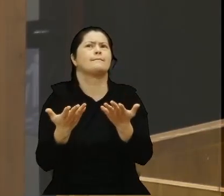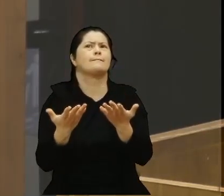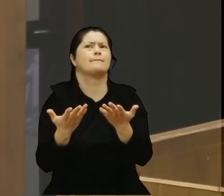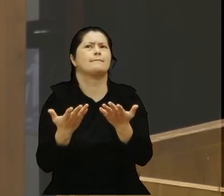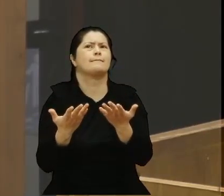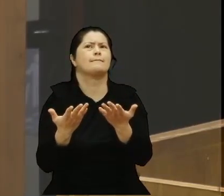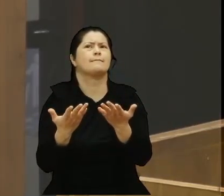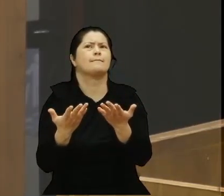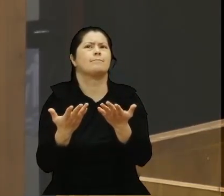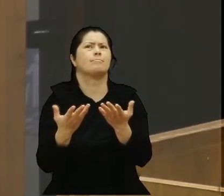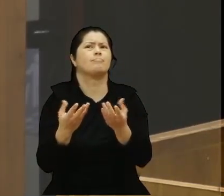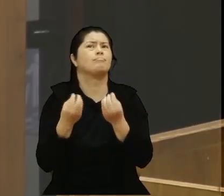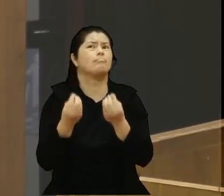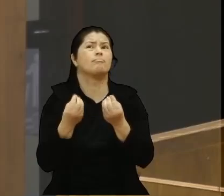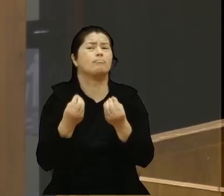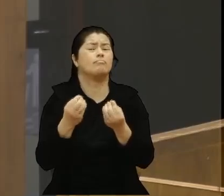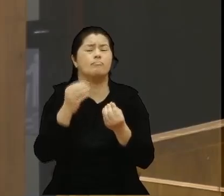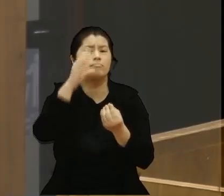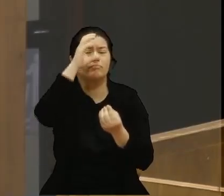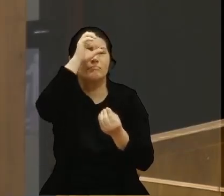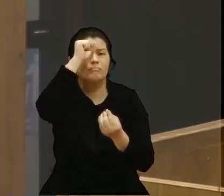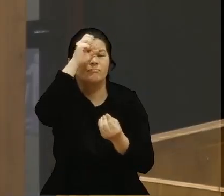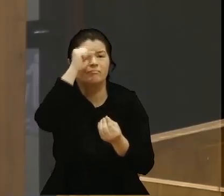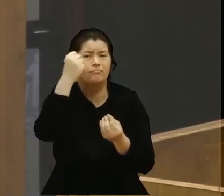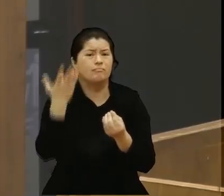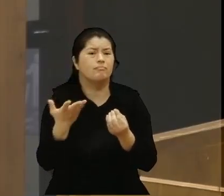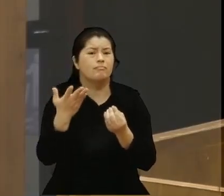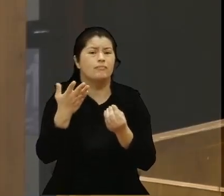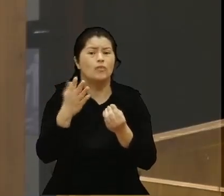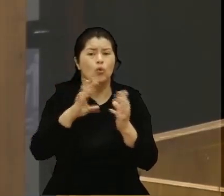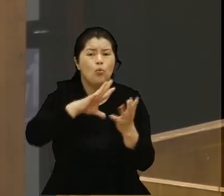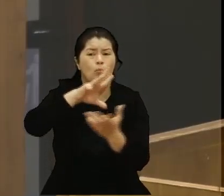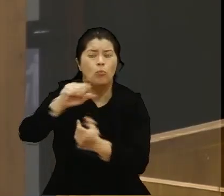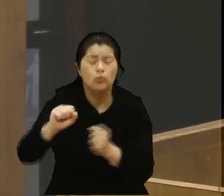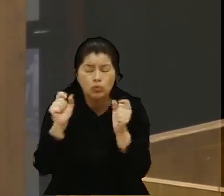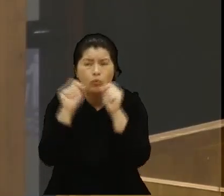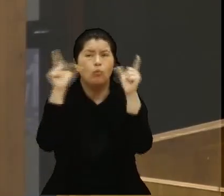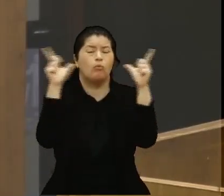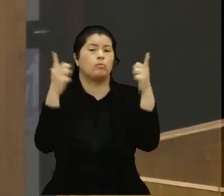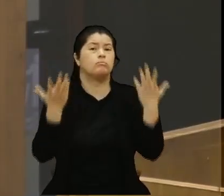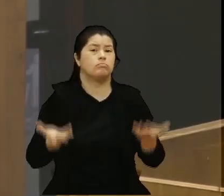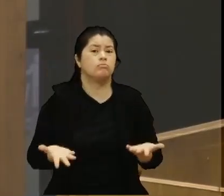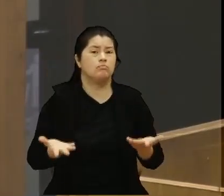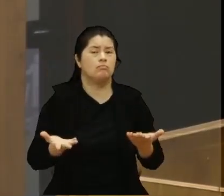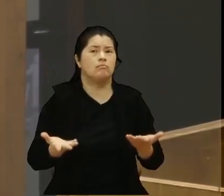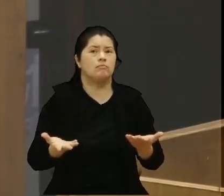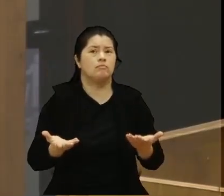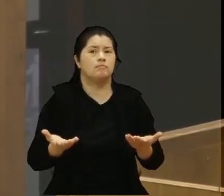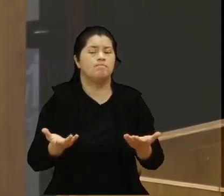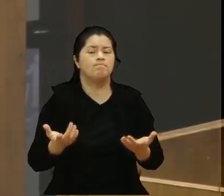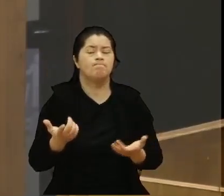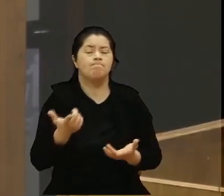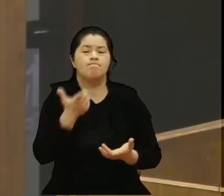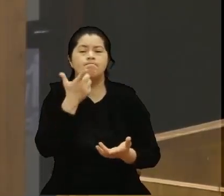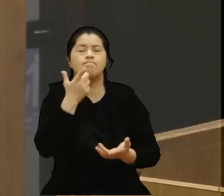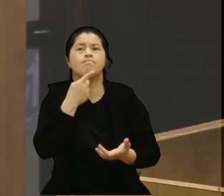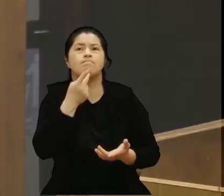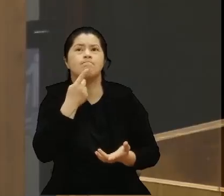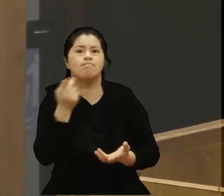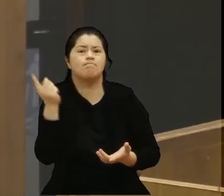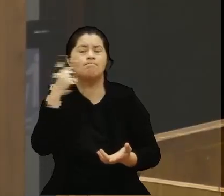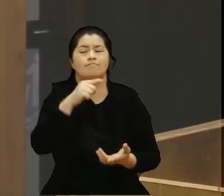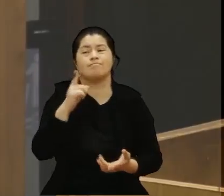É uma incoerência, não aprenderam ainda que o pêndulo está mudando, que o mundo está acordando? Volto a repetir, o Lula é um